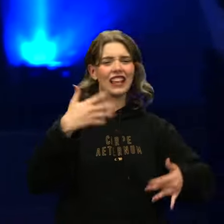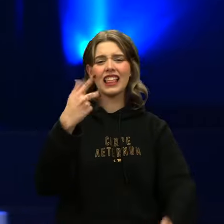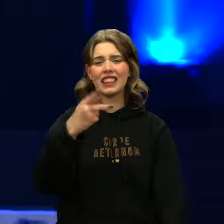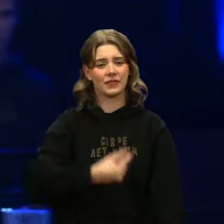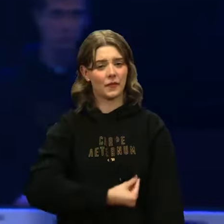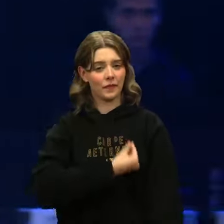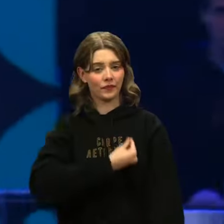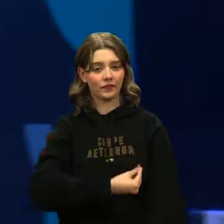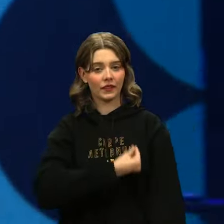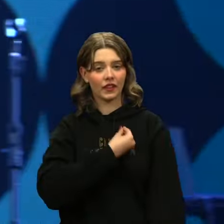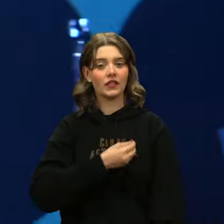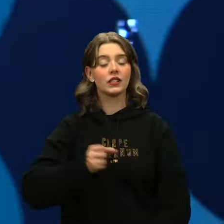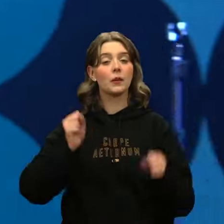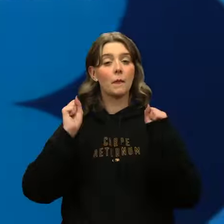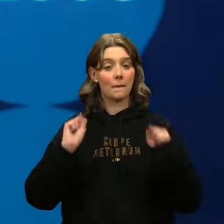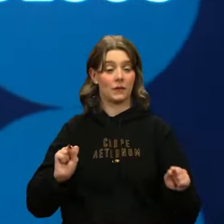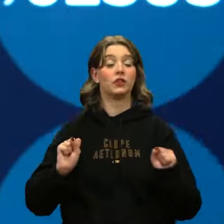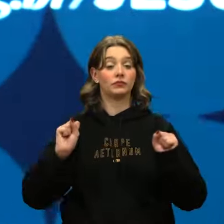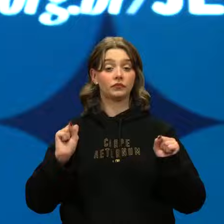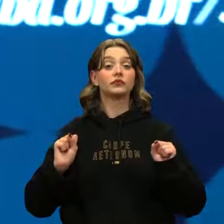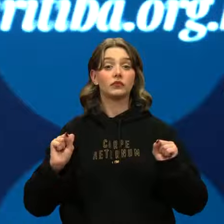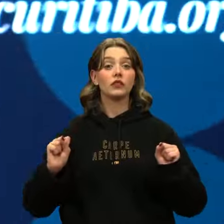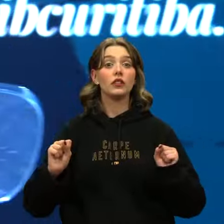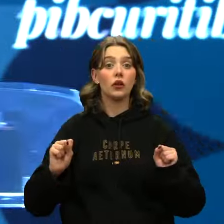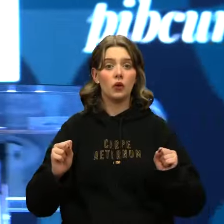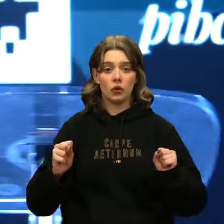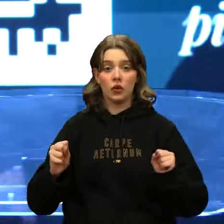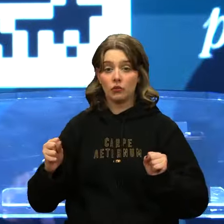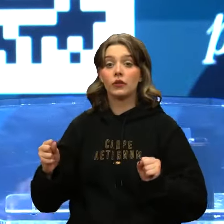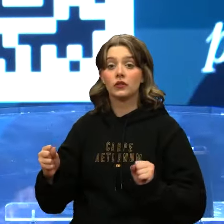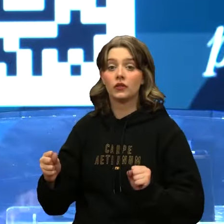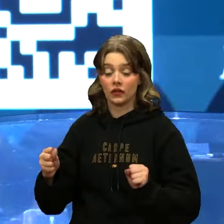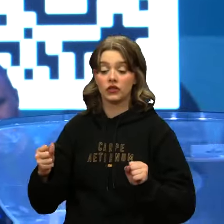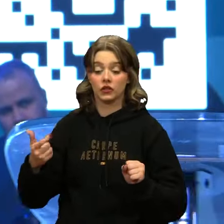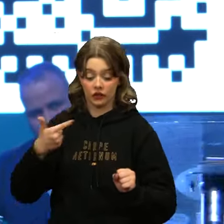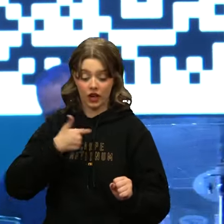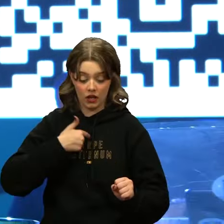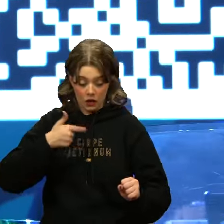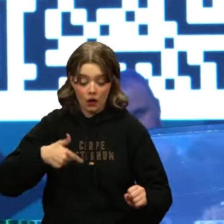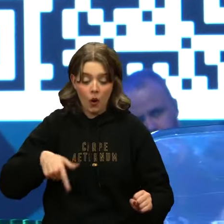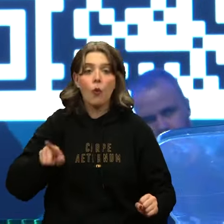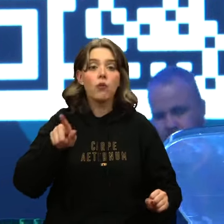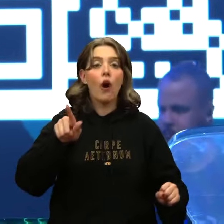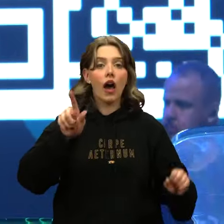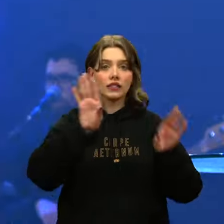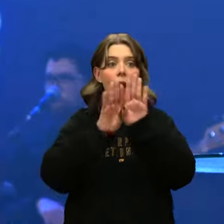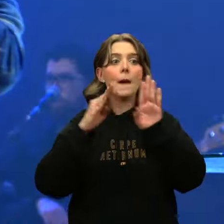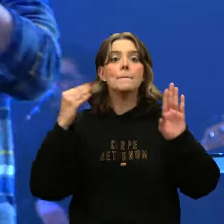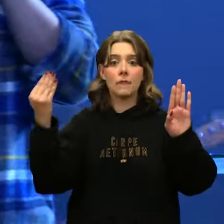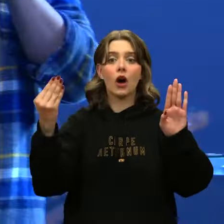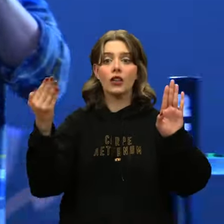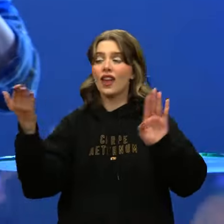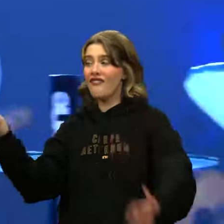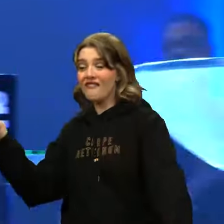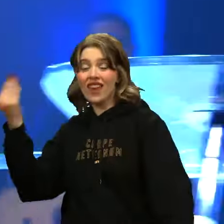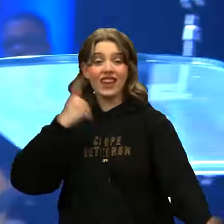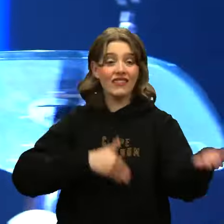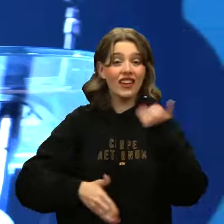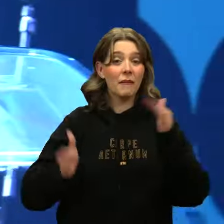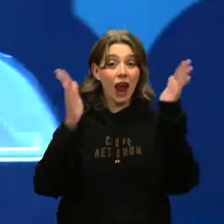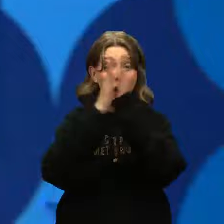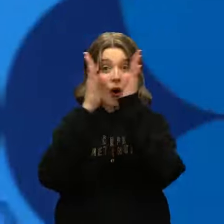pedir para você, simbolicamente, como se você estivesse passando por essa porta, que você estivesse saindo do seu lugar e vindo aqui na frente para